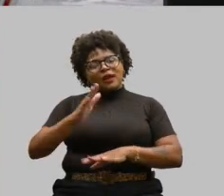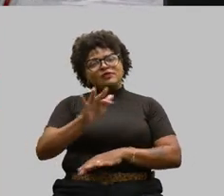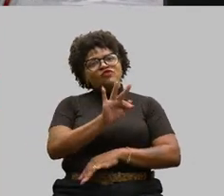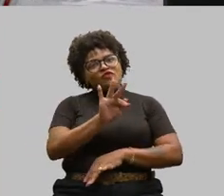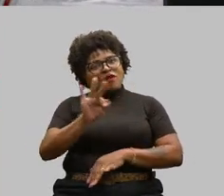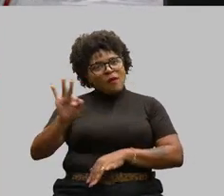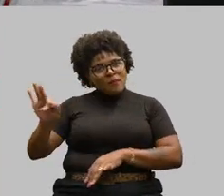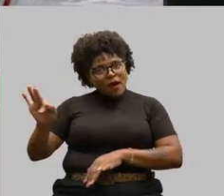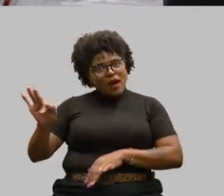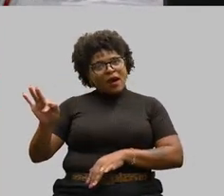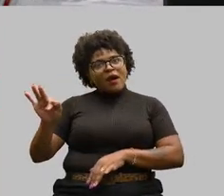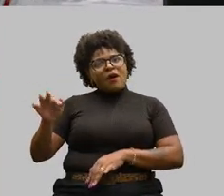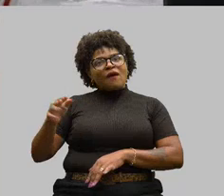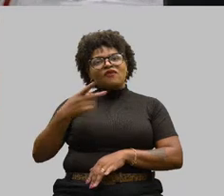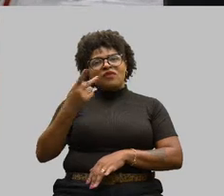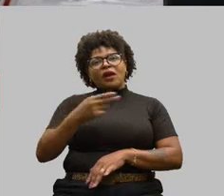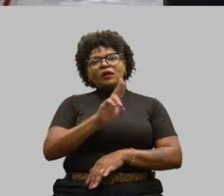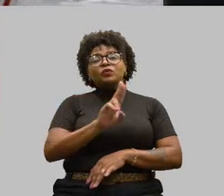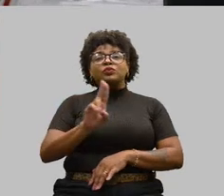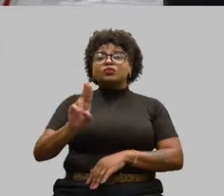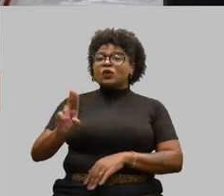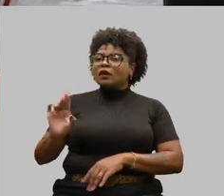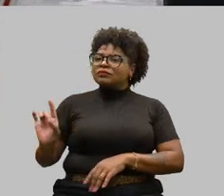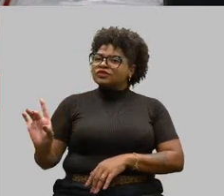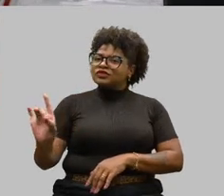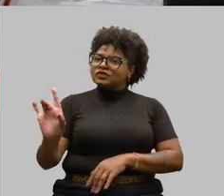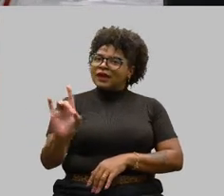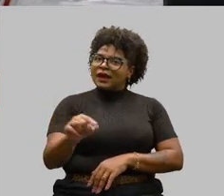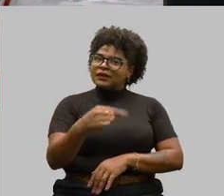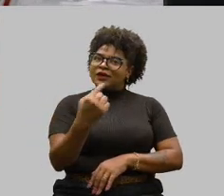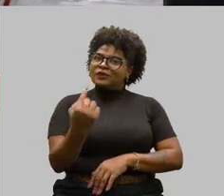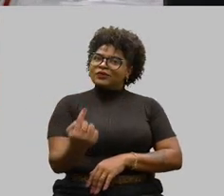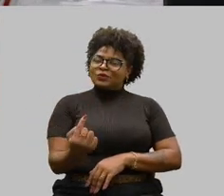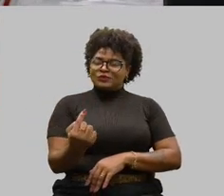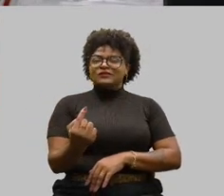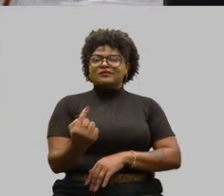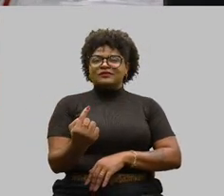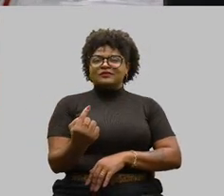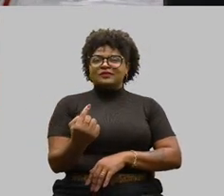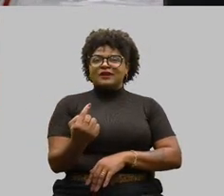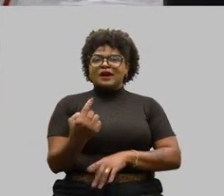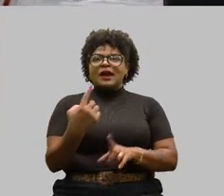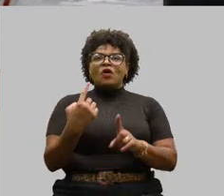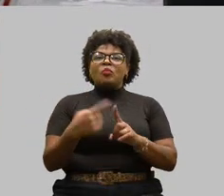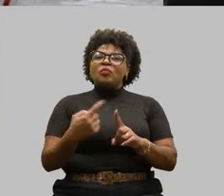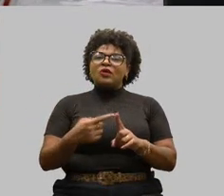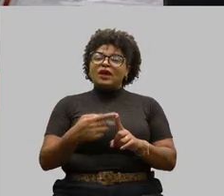nominal porque cumprimentar de maneira nominal é pecar